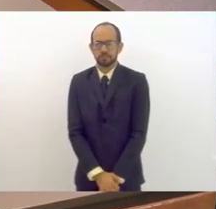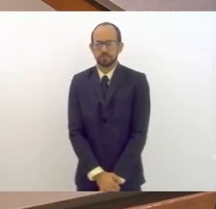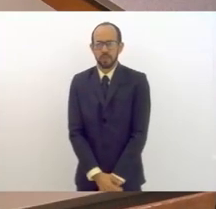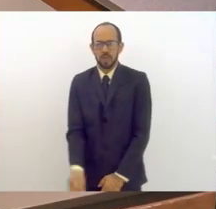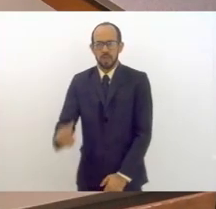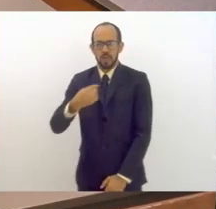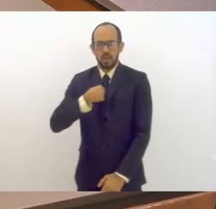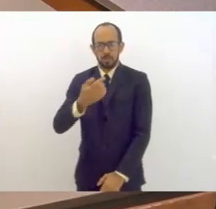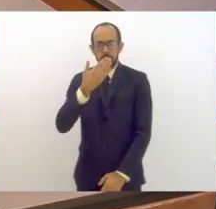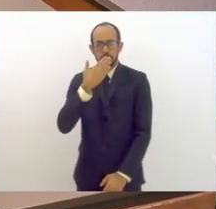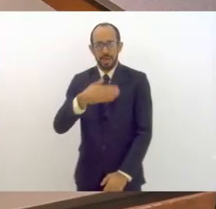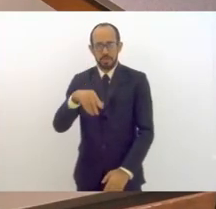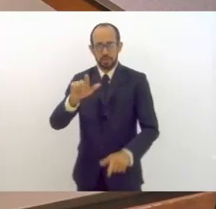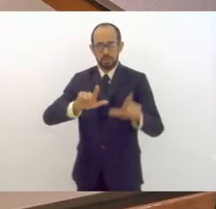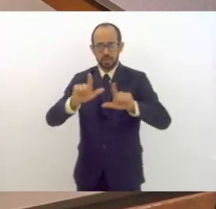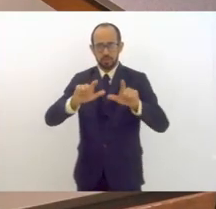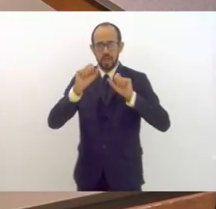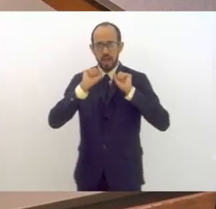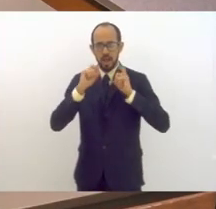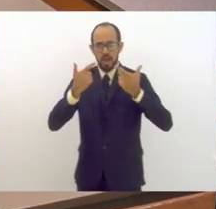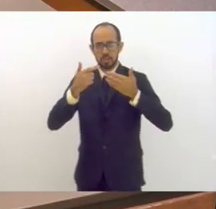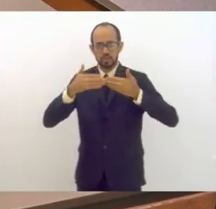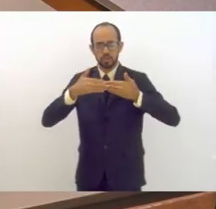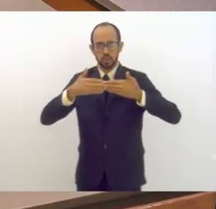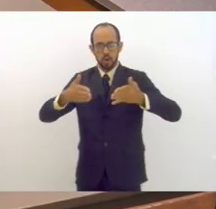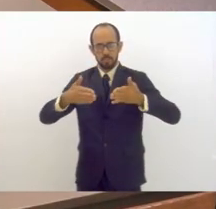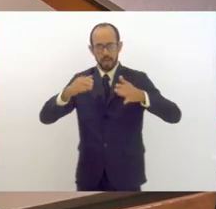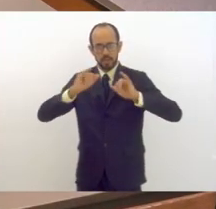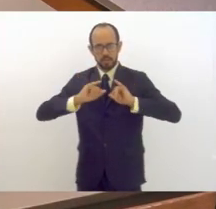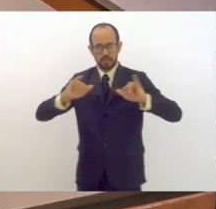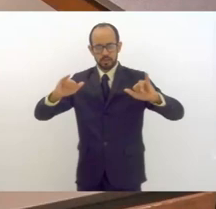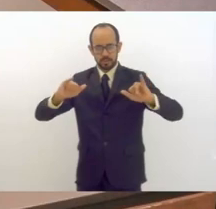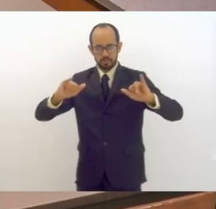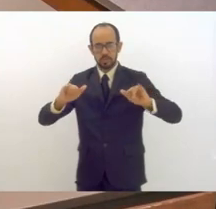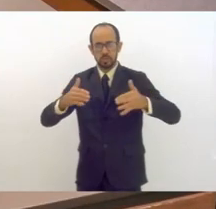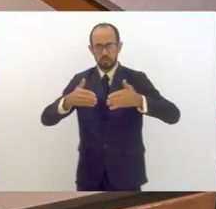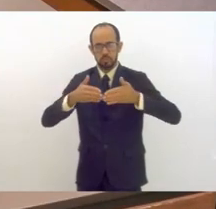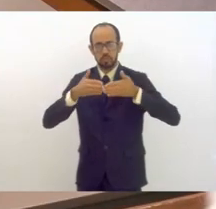2009. Eu solicito à TV Alerj que inicie a transmissão, por favor.